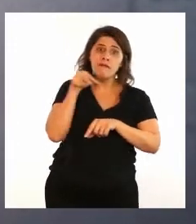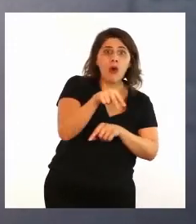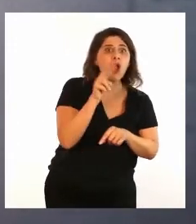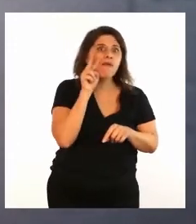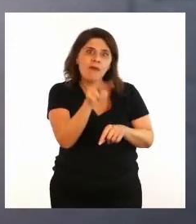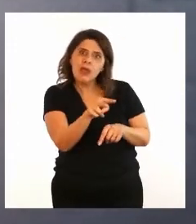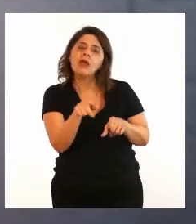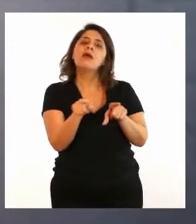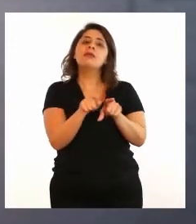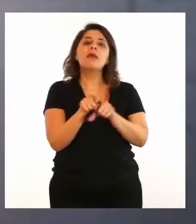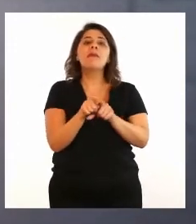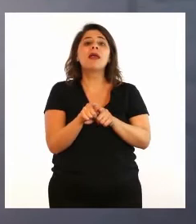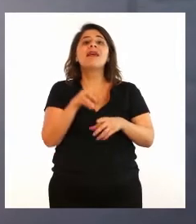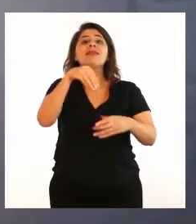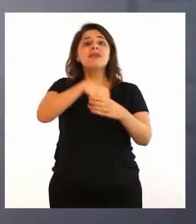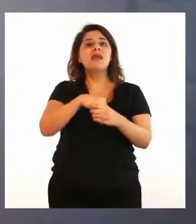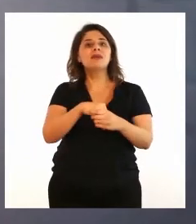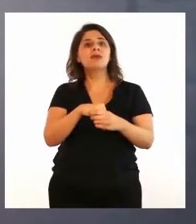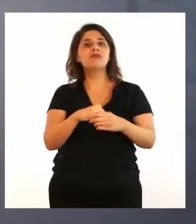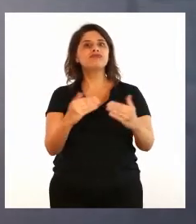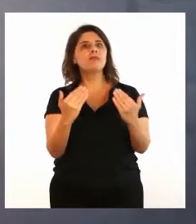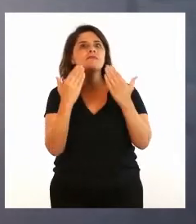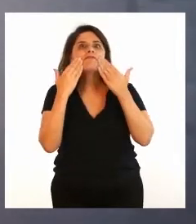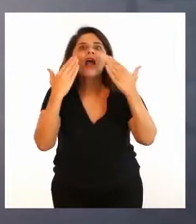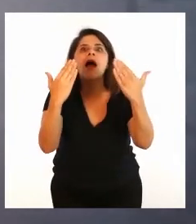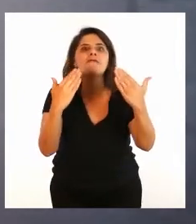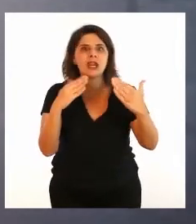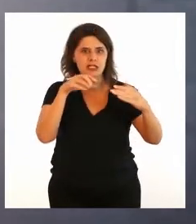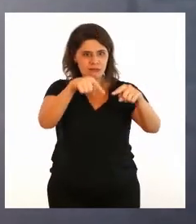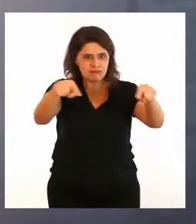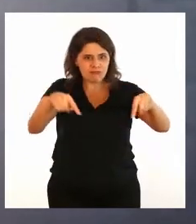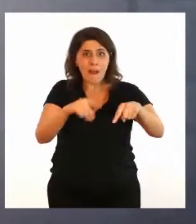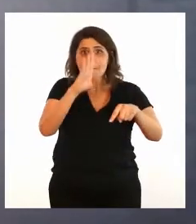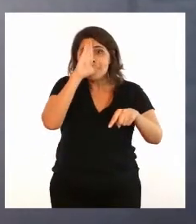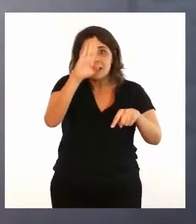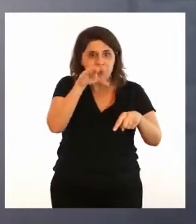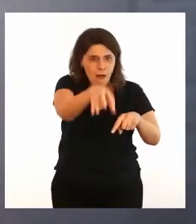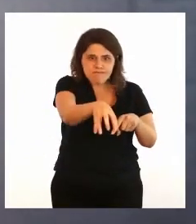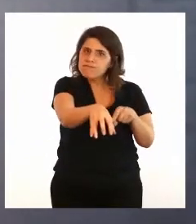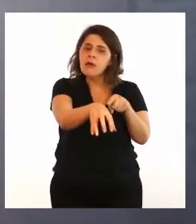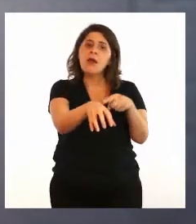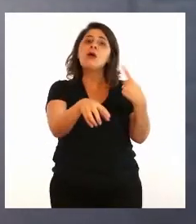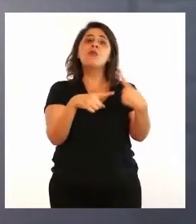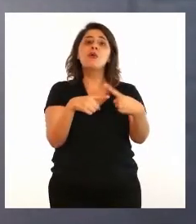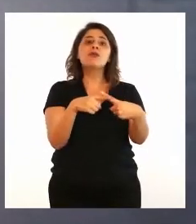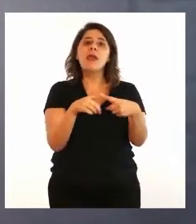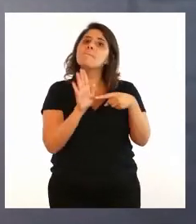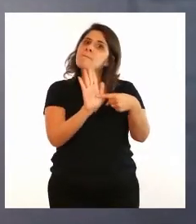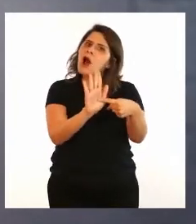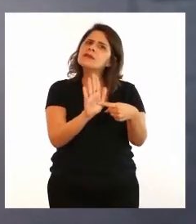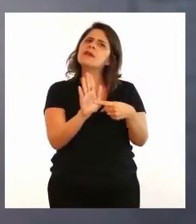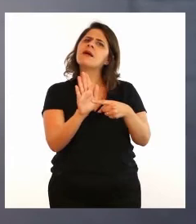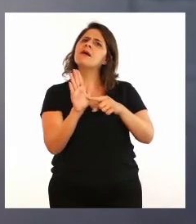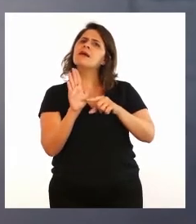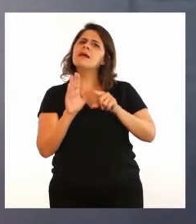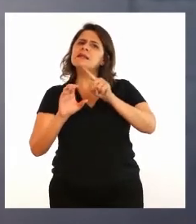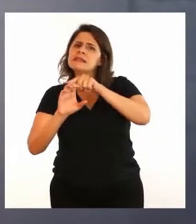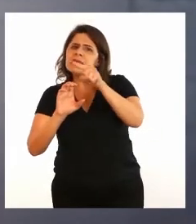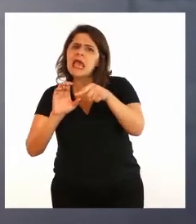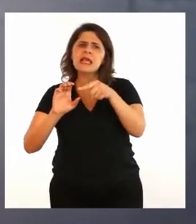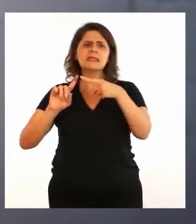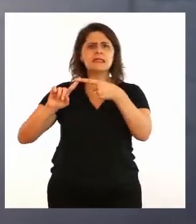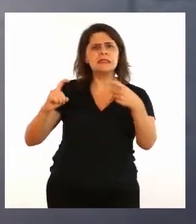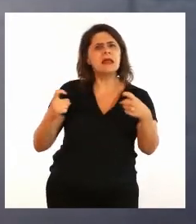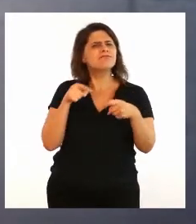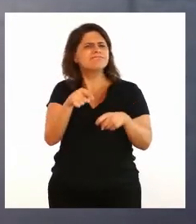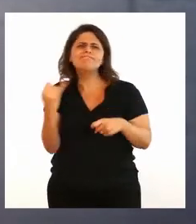Museu Nacional como uma afirmação da importância desse museu para a pesquisa científica e da importância da pesquisa